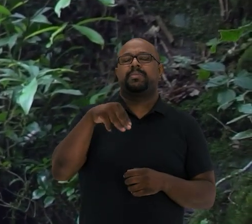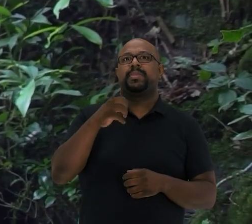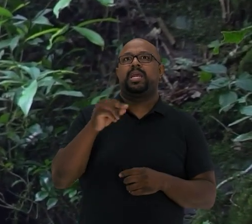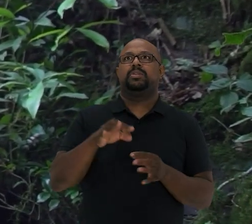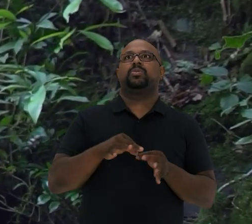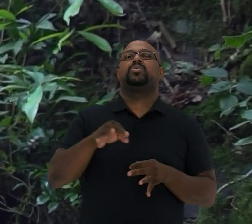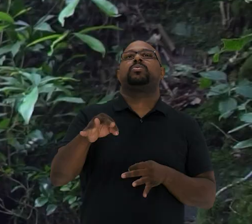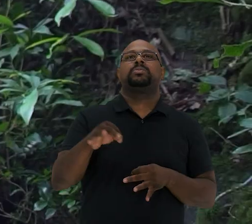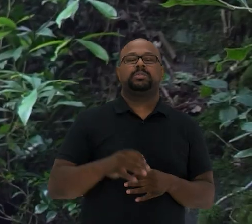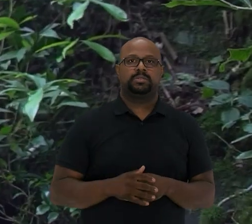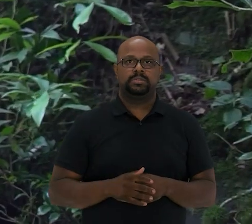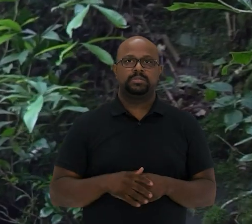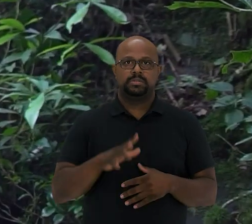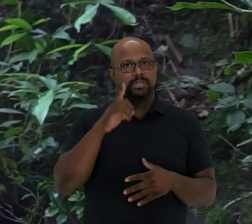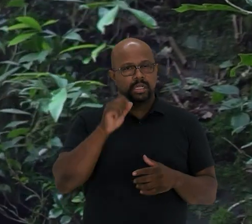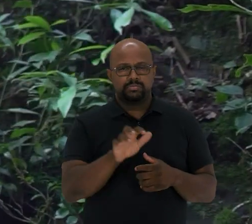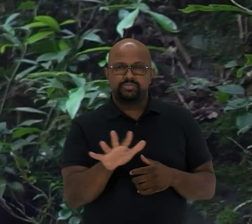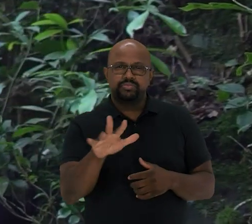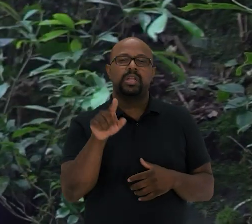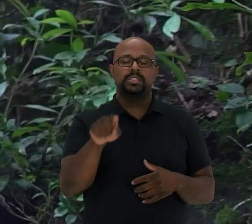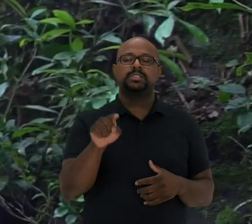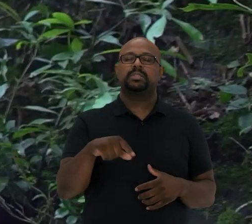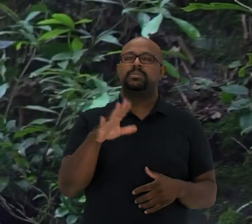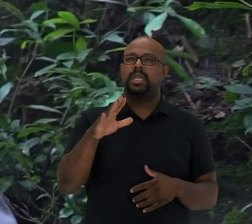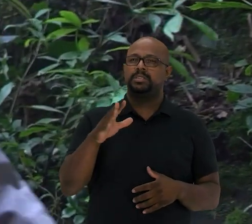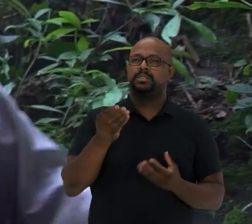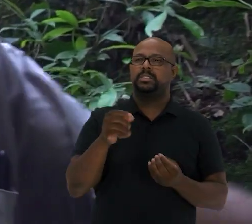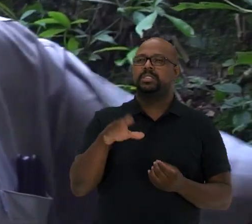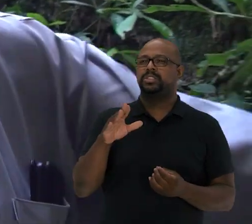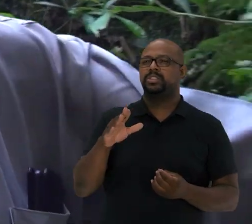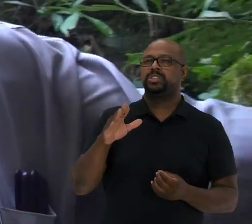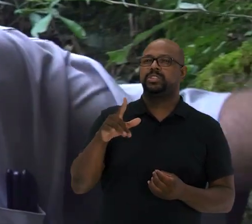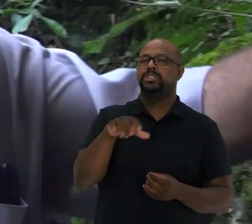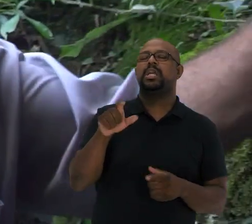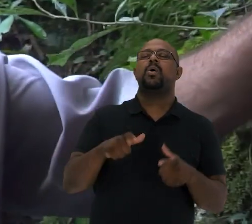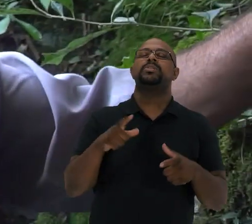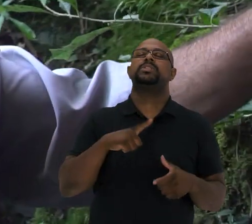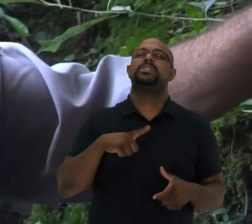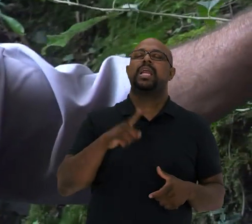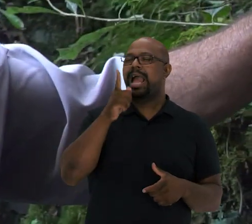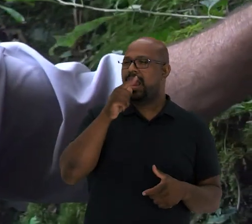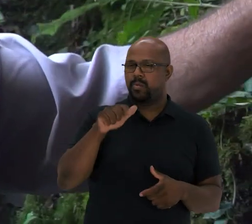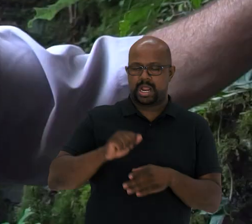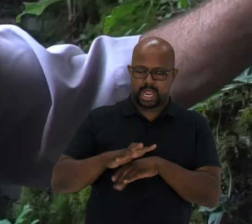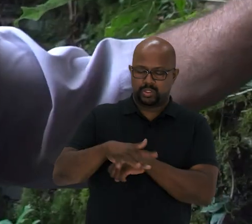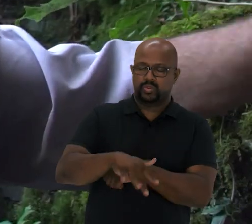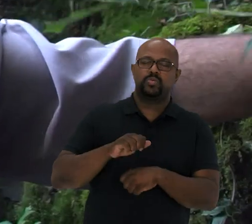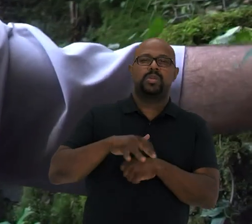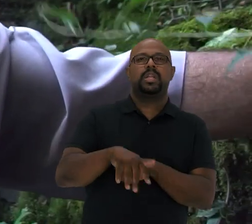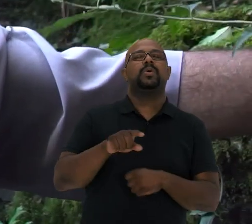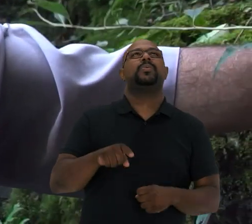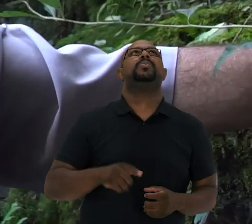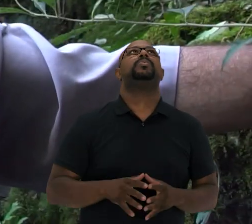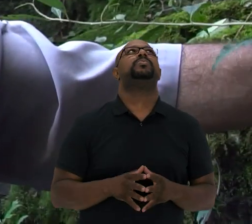daqui. E uma bem mais distante, né? Aonde saiu fumaça. Essa bem mais distante é perto de onde entra na água, na cachoeira lá,